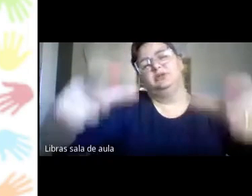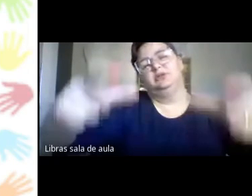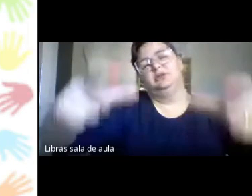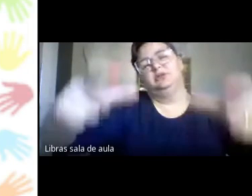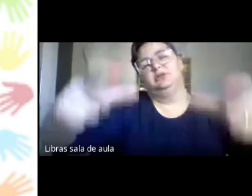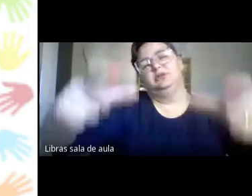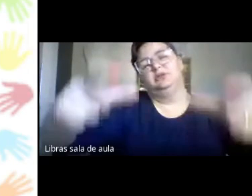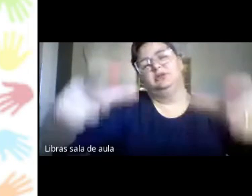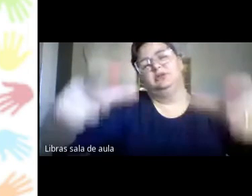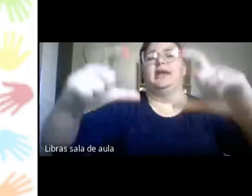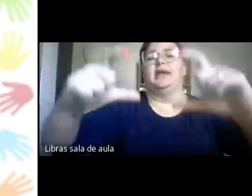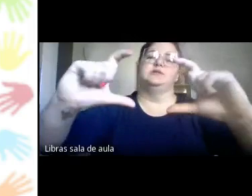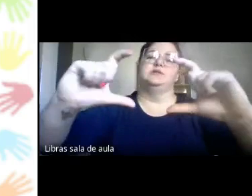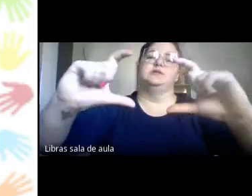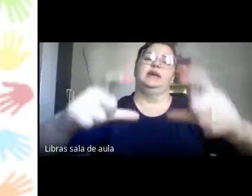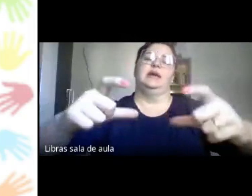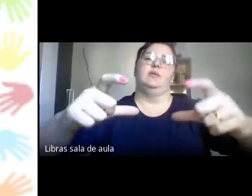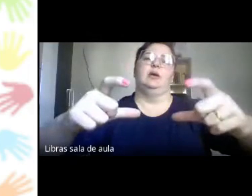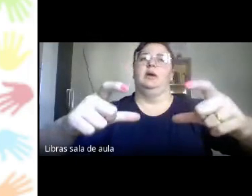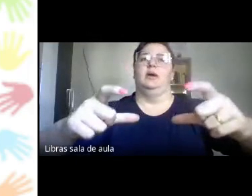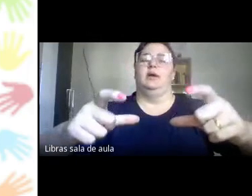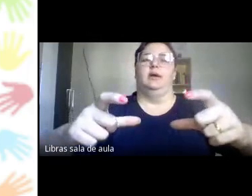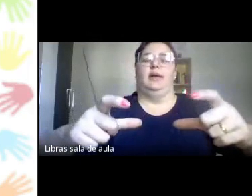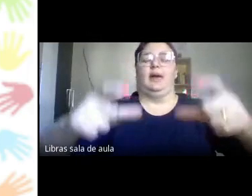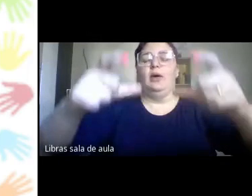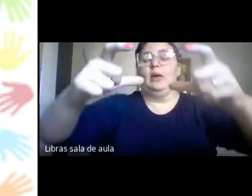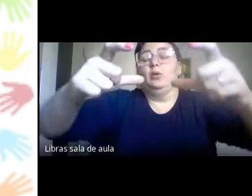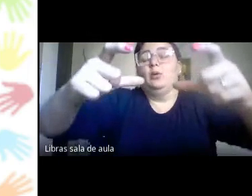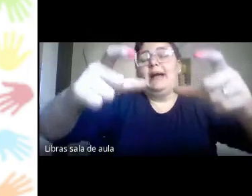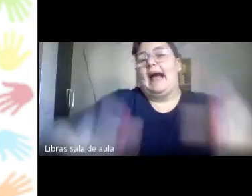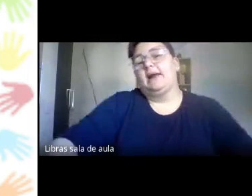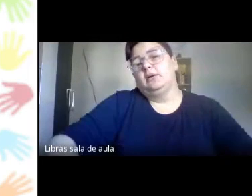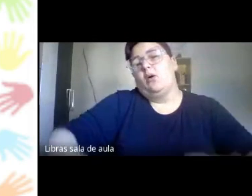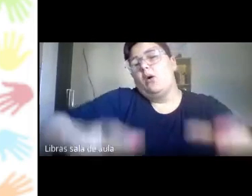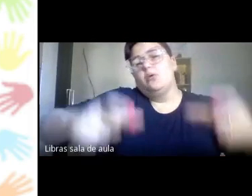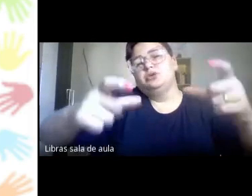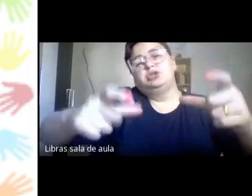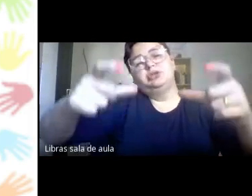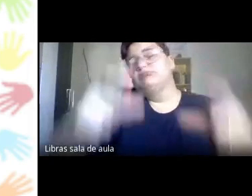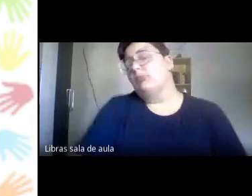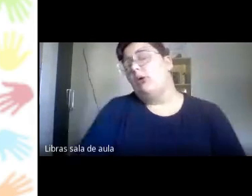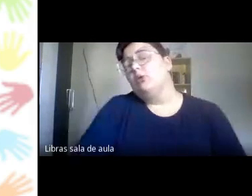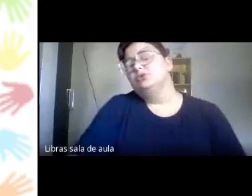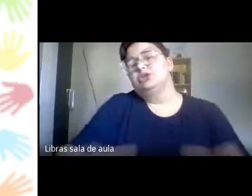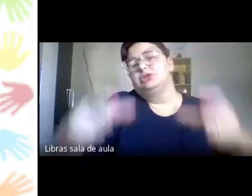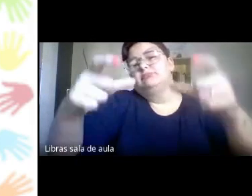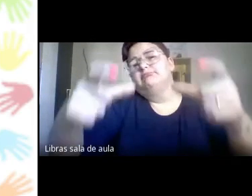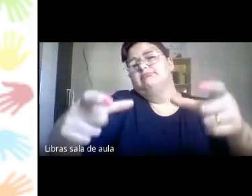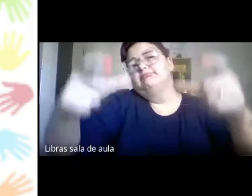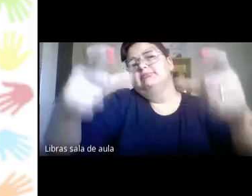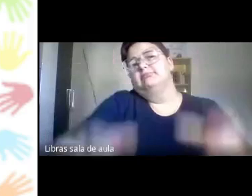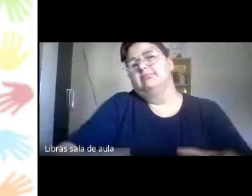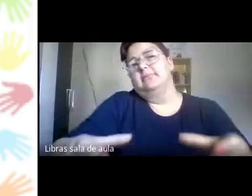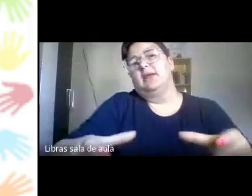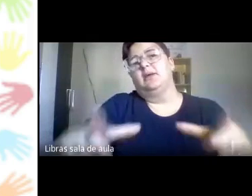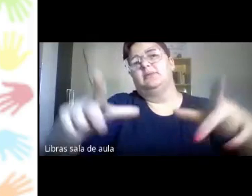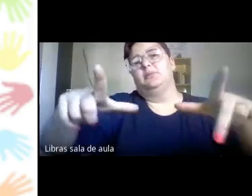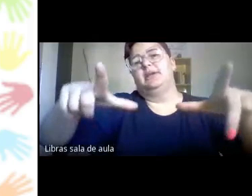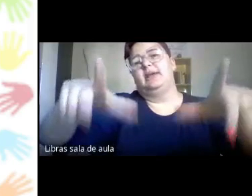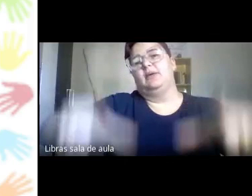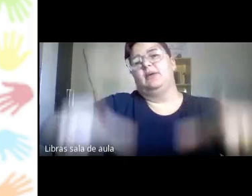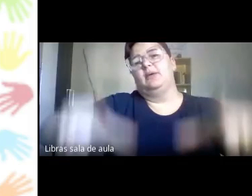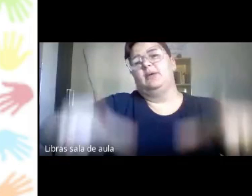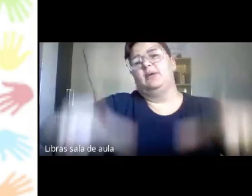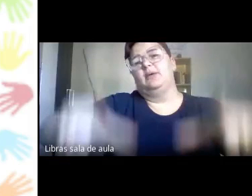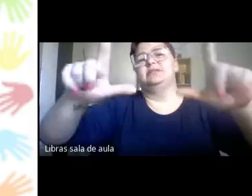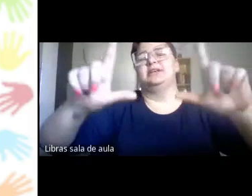Onde? Porque é como se tu visse... É o lugar. Onde? Onde? Porque